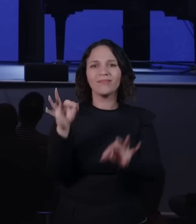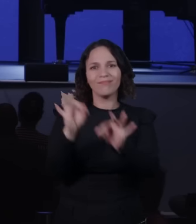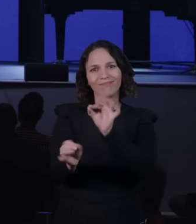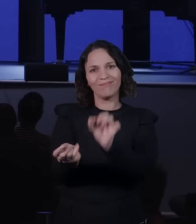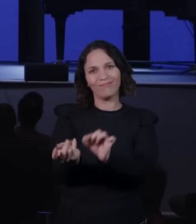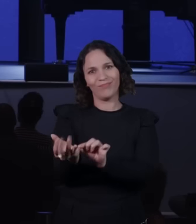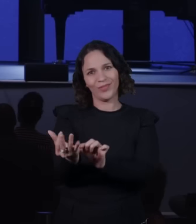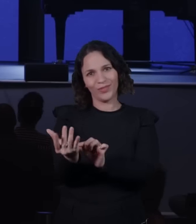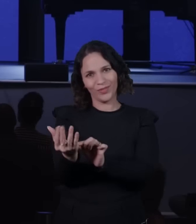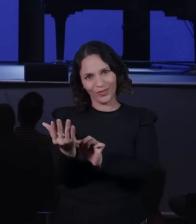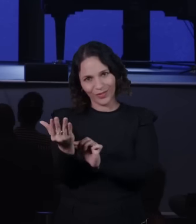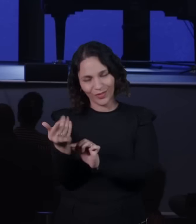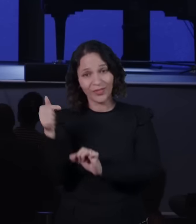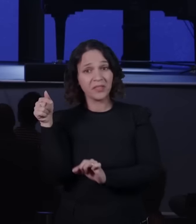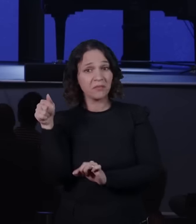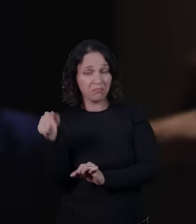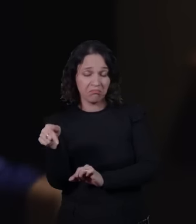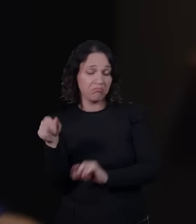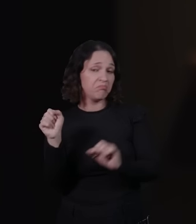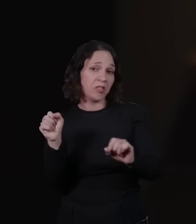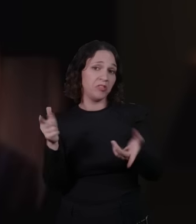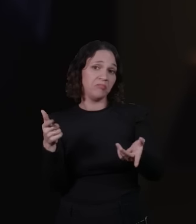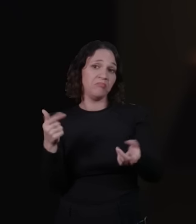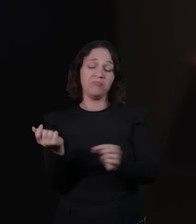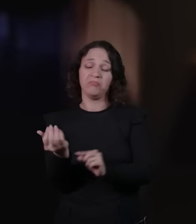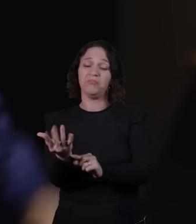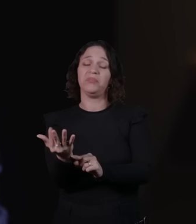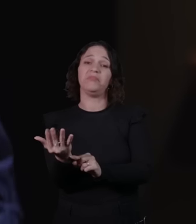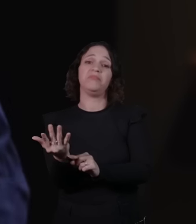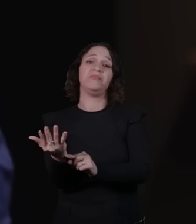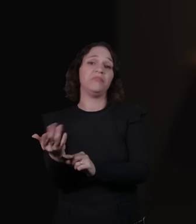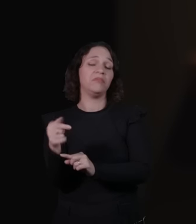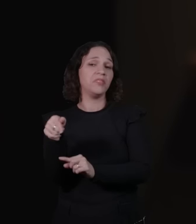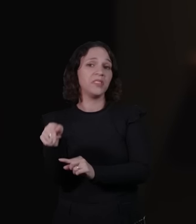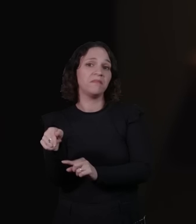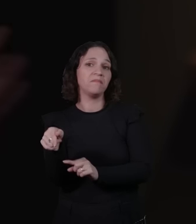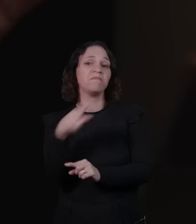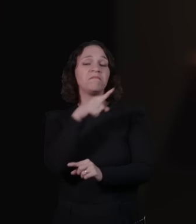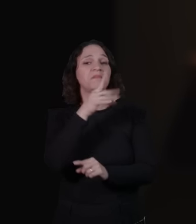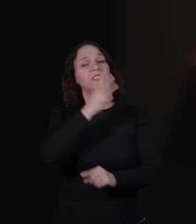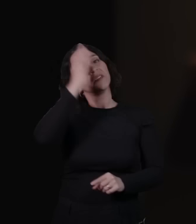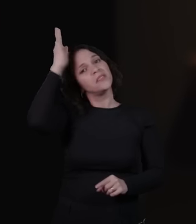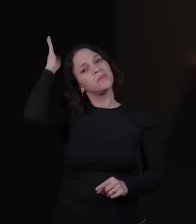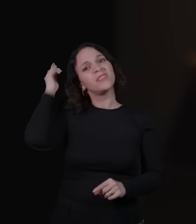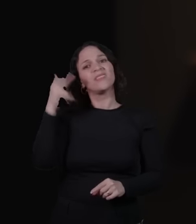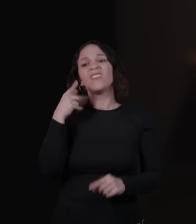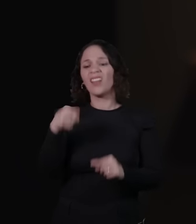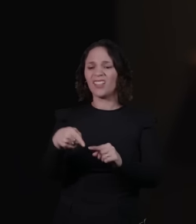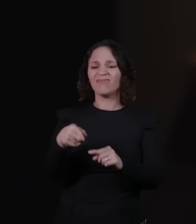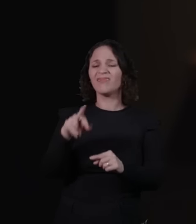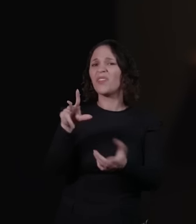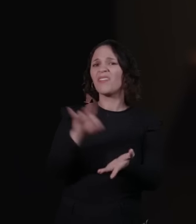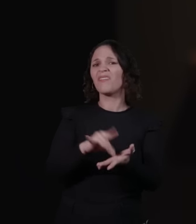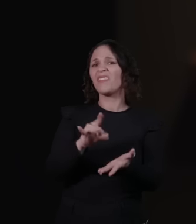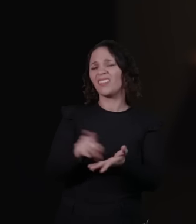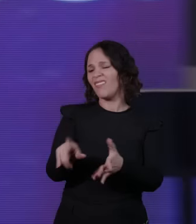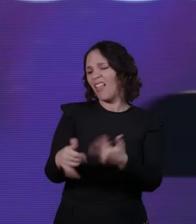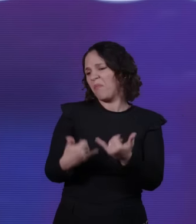lá jogar o incenso na pira do imperador e dizer: ah, Deus, isso aqui não é de verdade, é